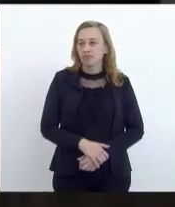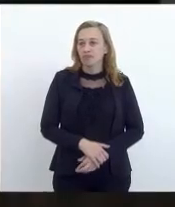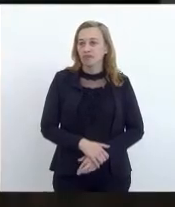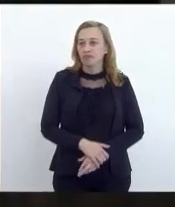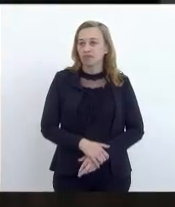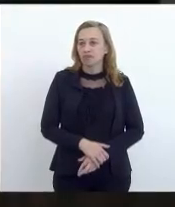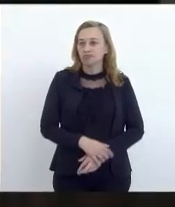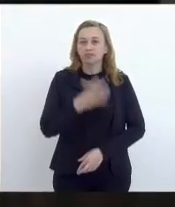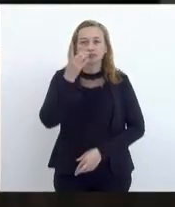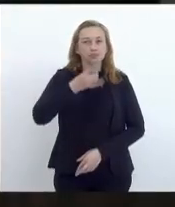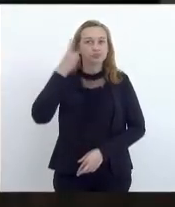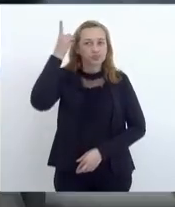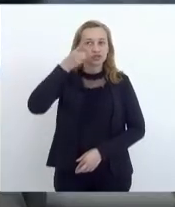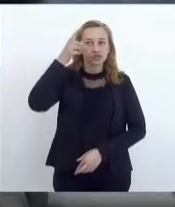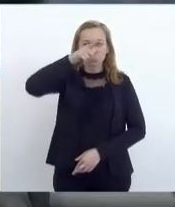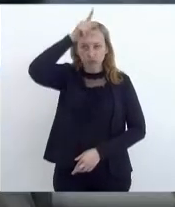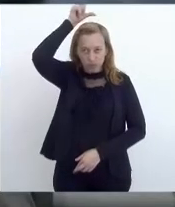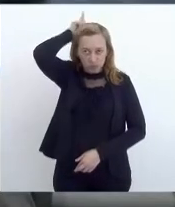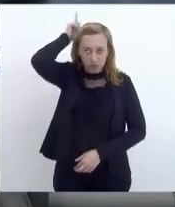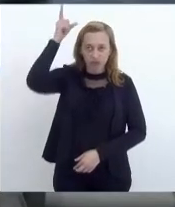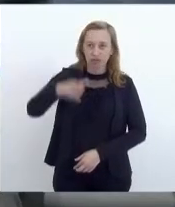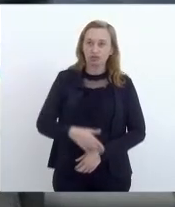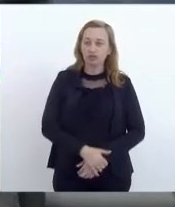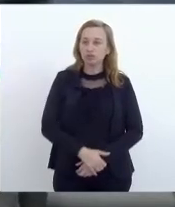Deputado Luiz Paulo.